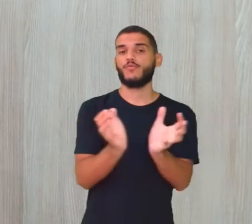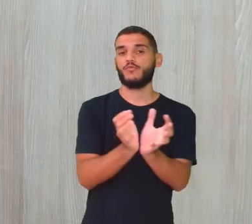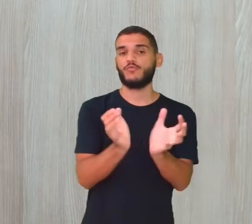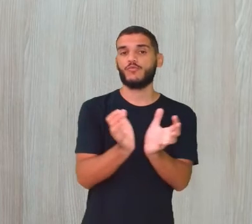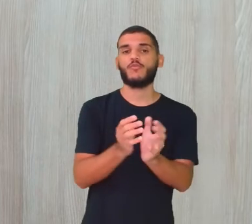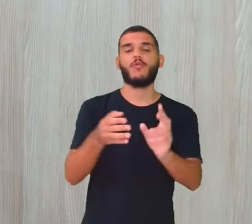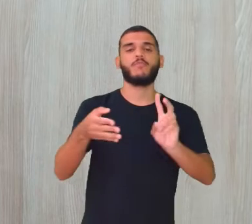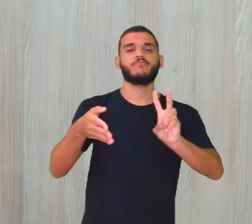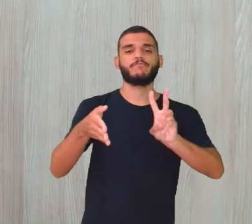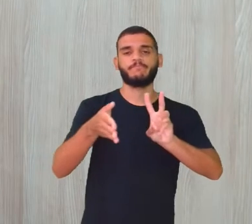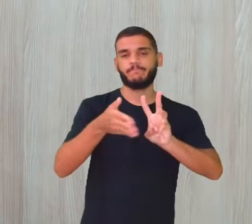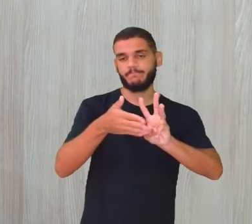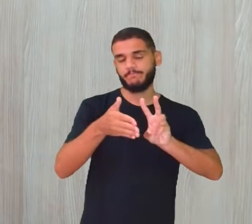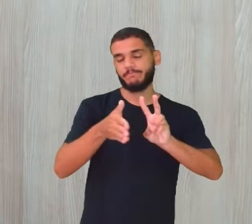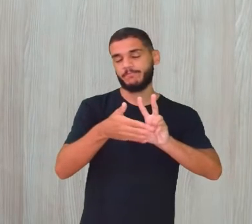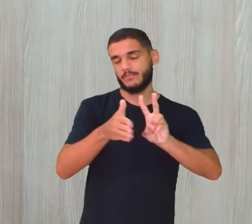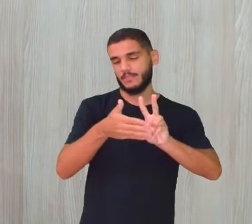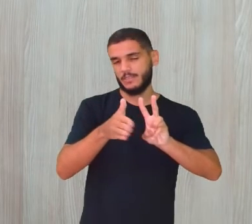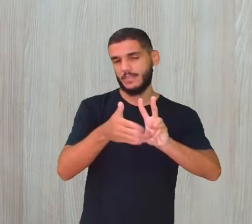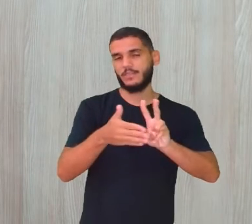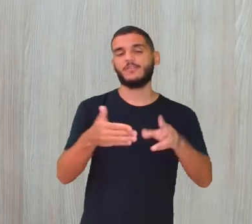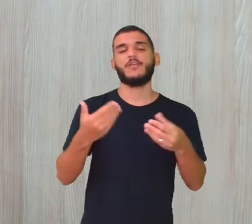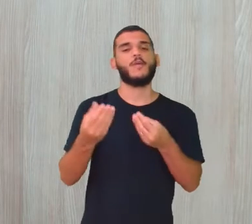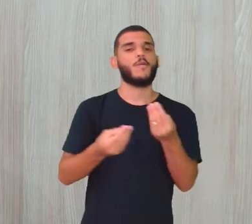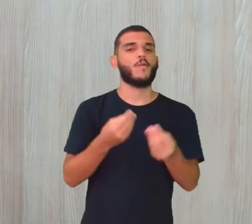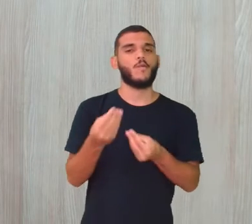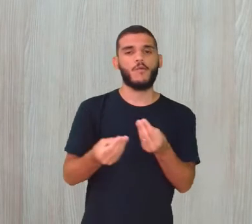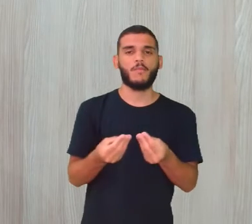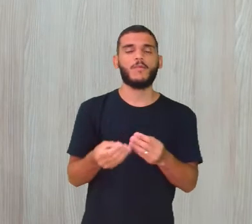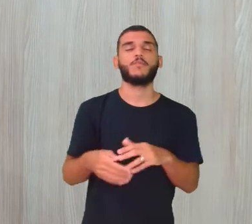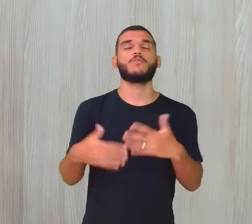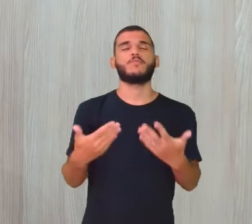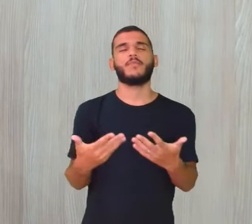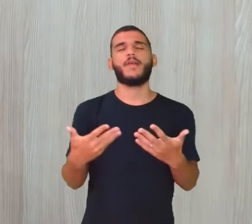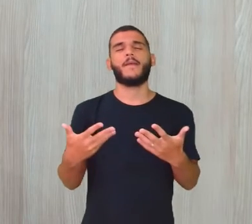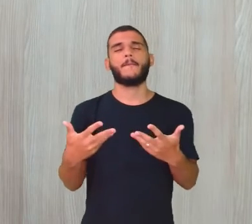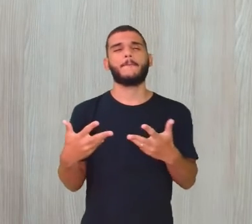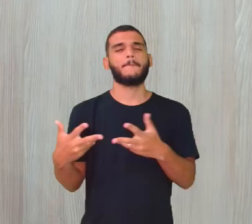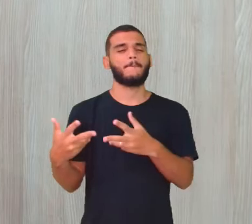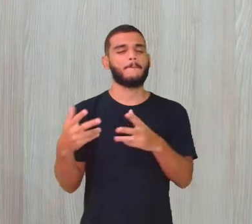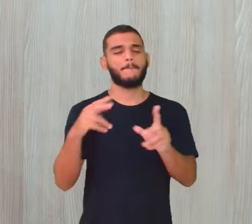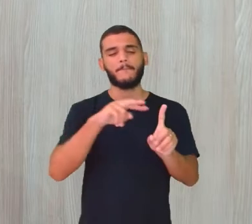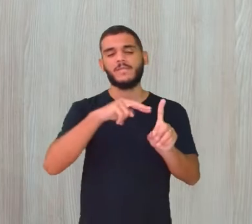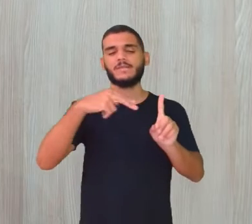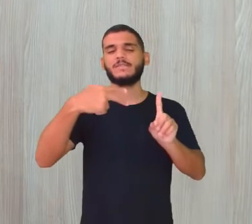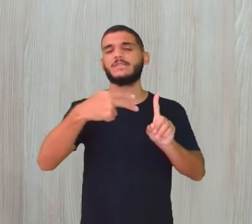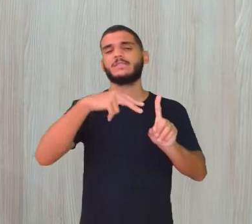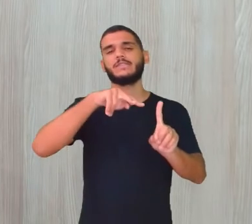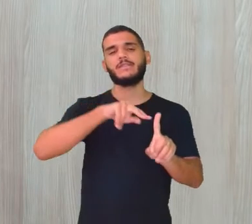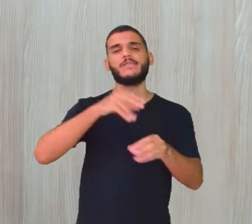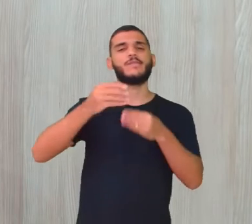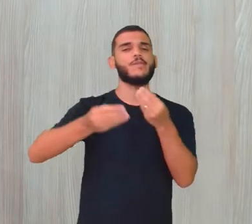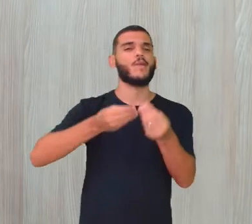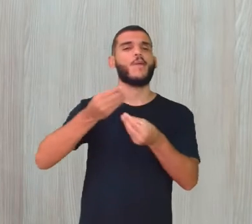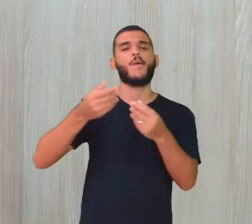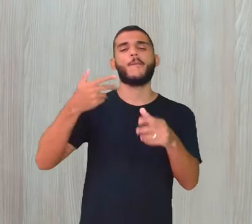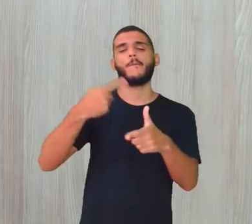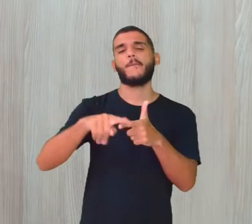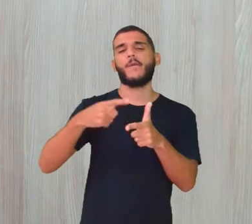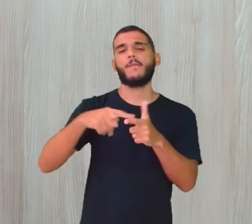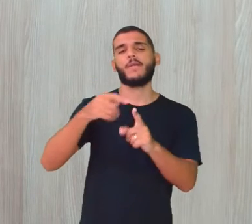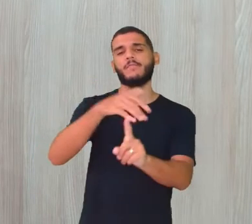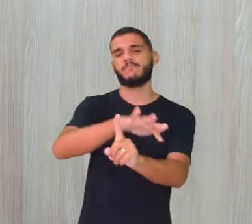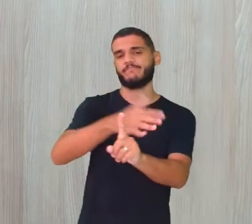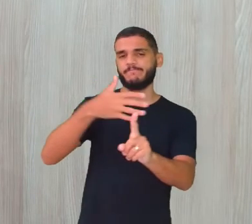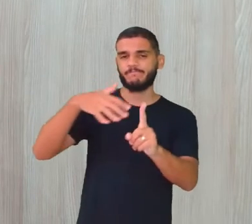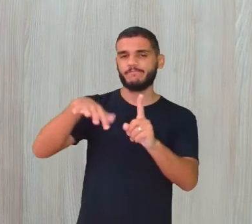dos povos indígenas, que dentro dessa perspectiva de exploração ambiental, né? Toda essa crise ambiental que a gente trabalha aqui nas